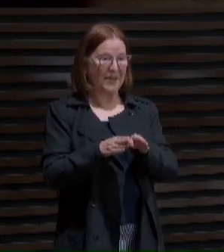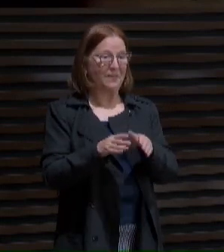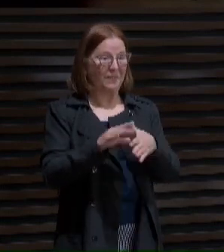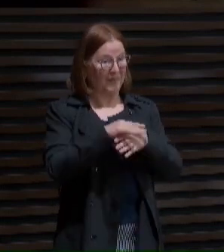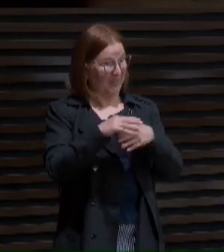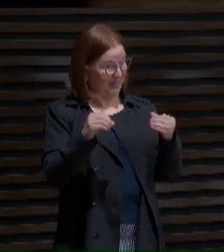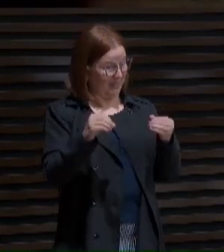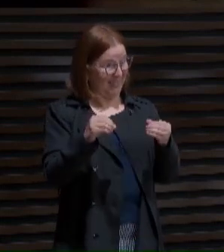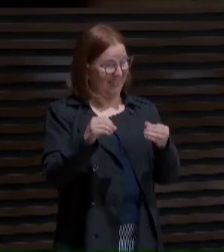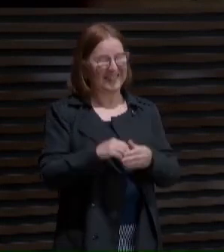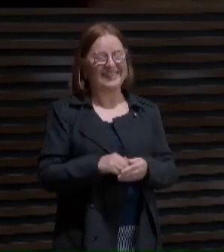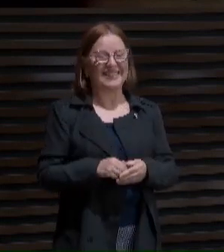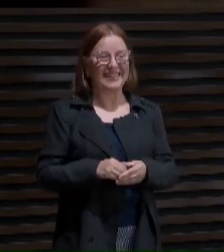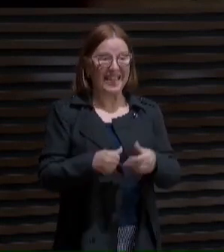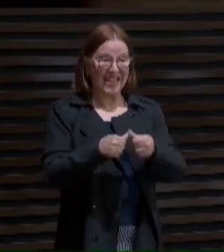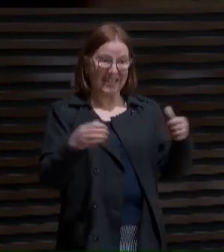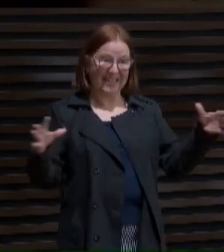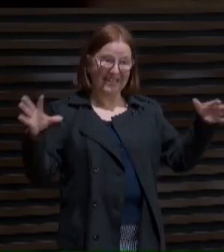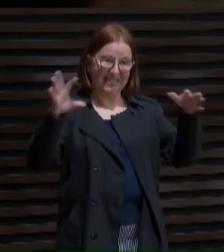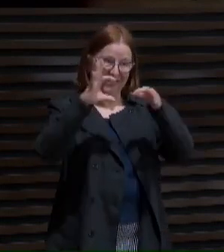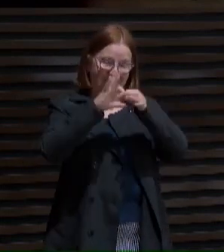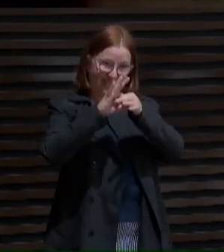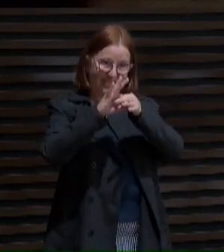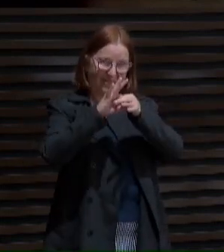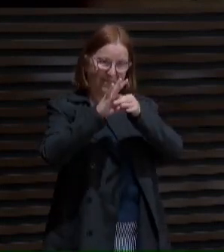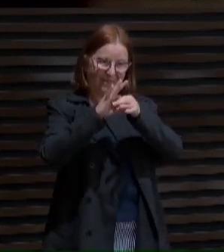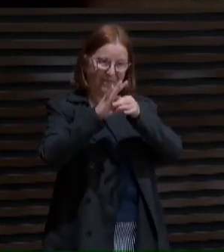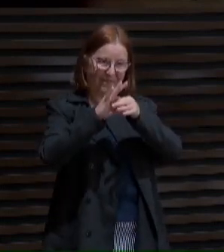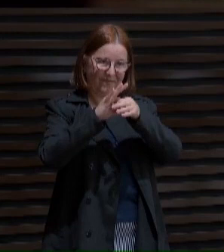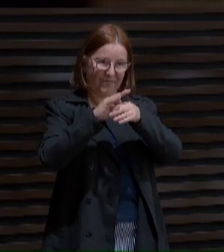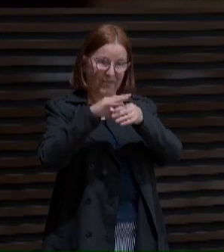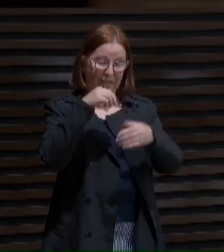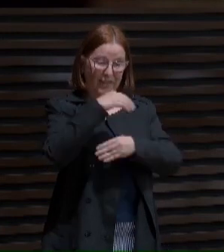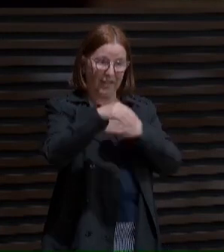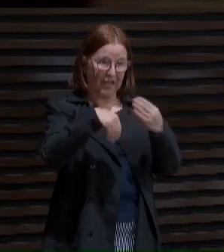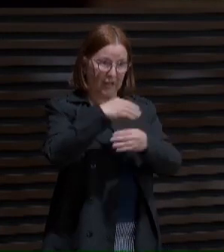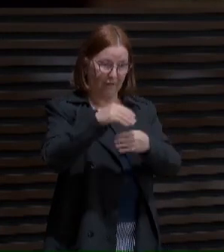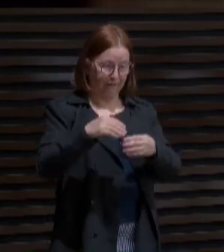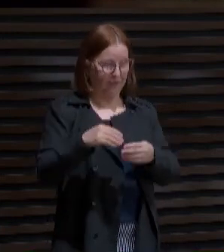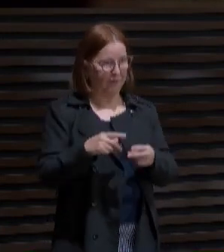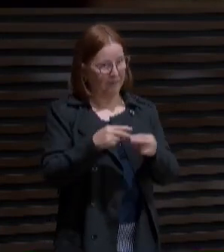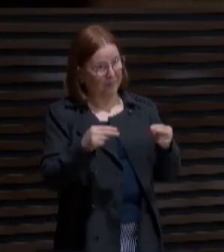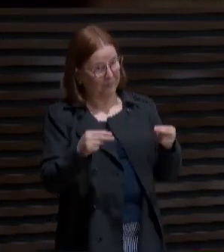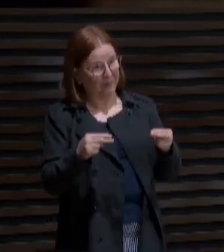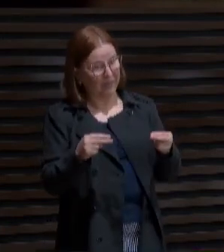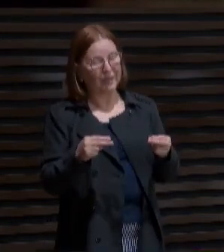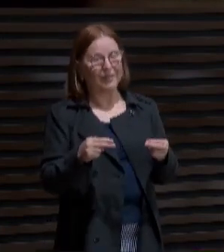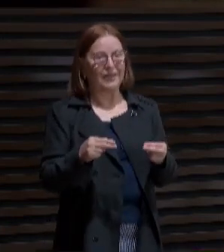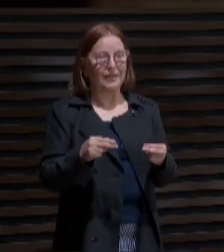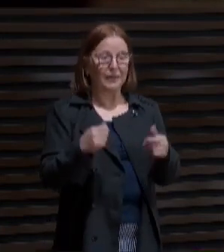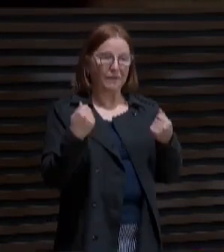Agora, essa reconciliação também levanta algumas questões profundas que eu queria levantar aqui com